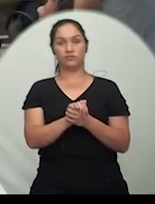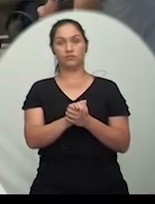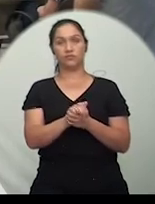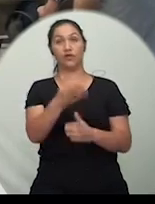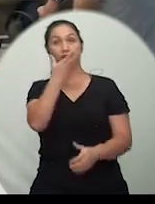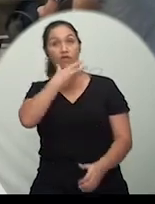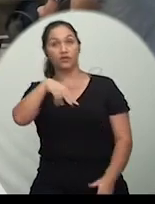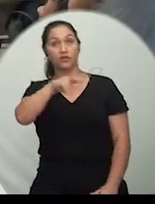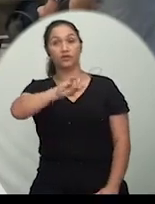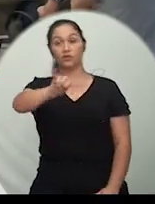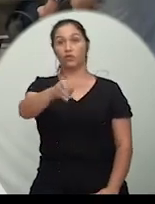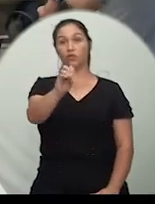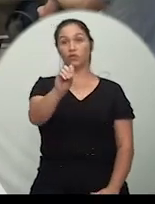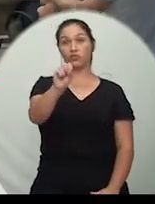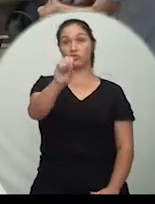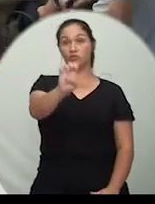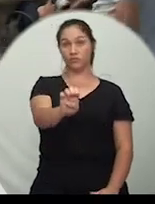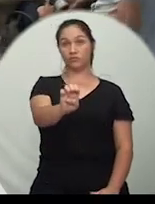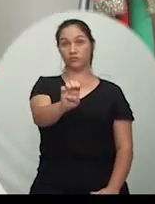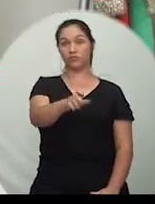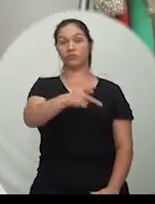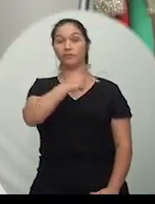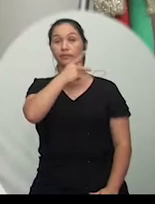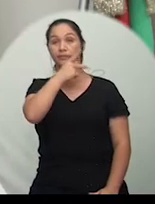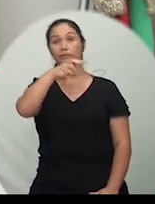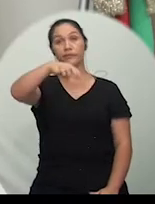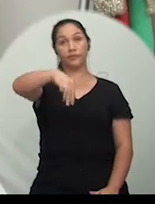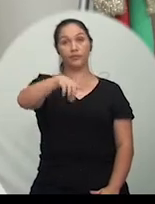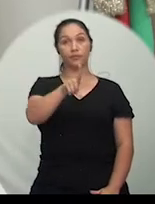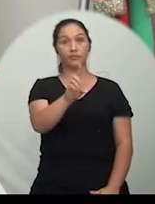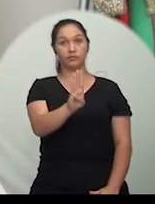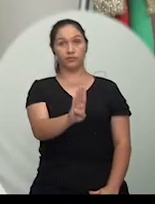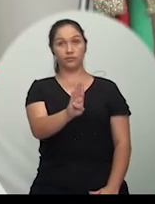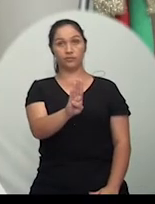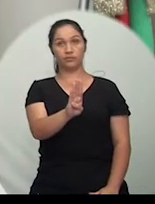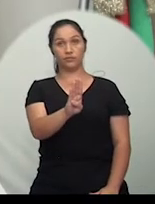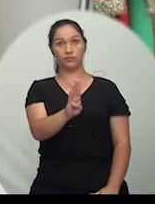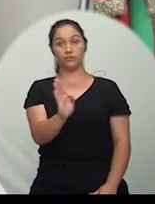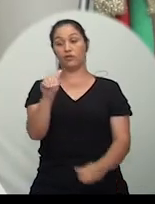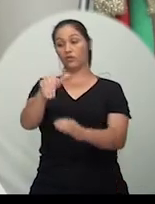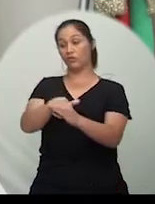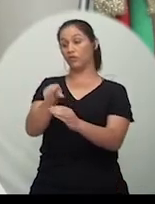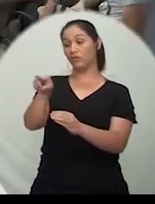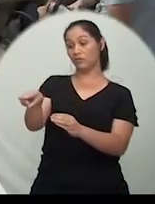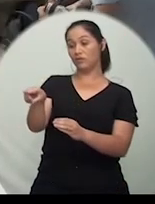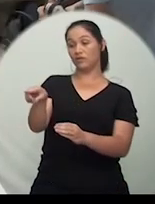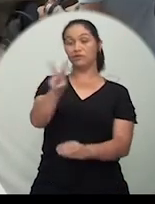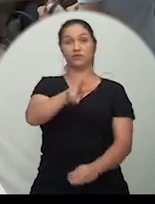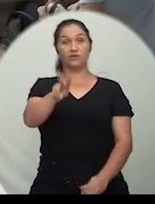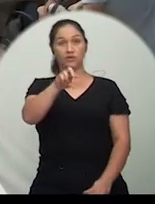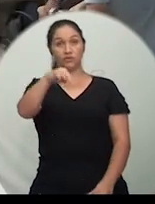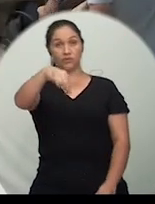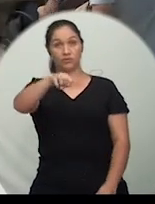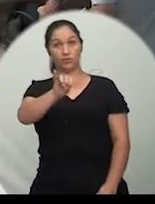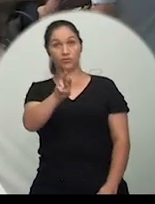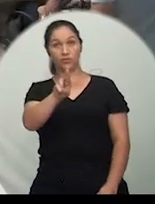Vereador José Paulo Ferrarese, MDB. Chapa 1, Mir D'Agostin.